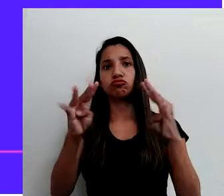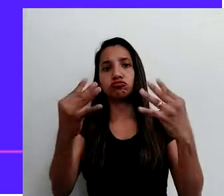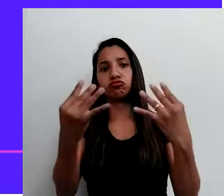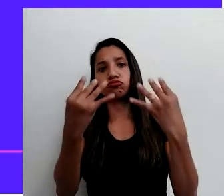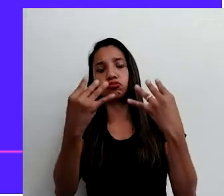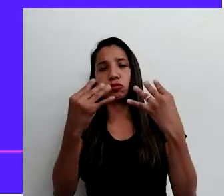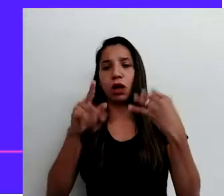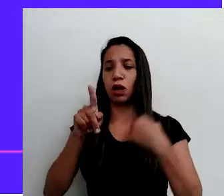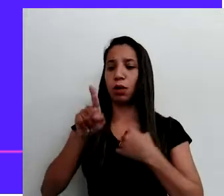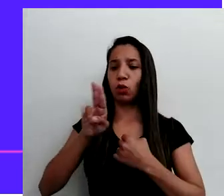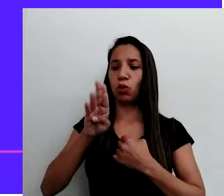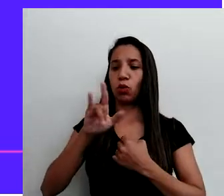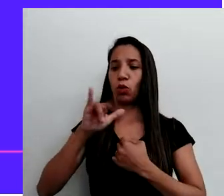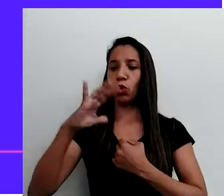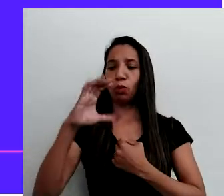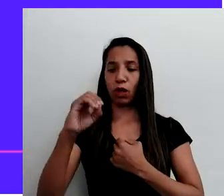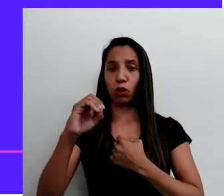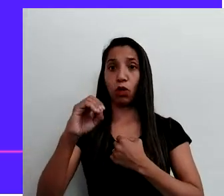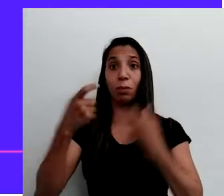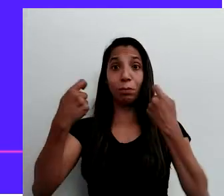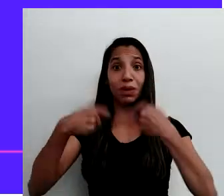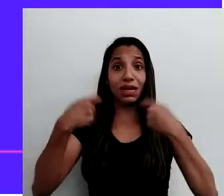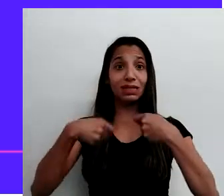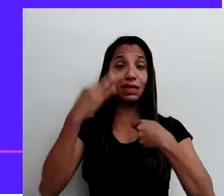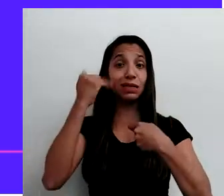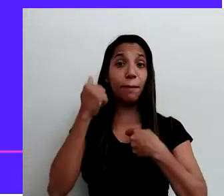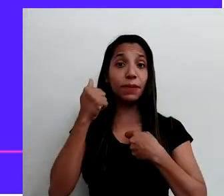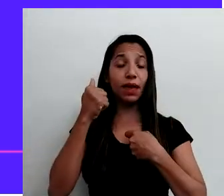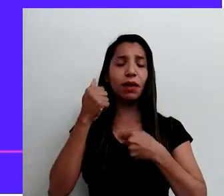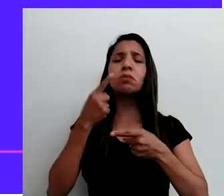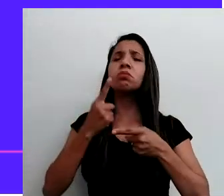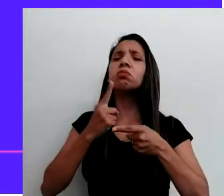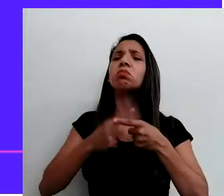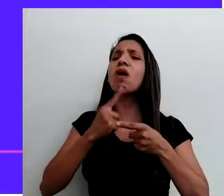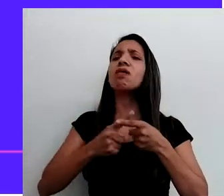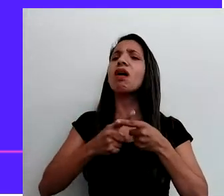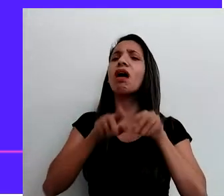por que que a desigualdade é importante. Assim, muitos de nós,